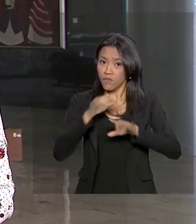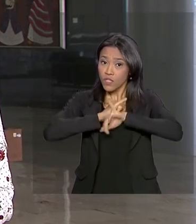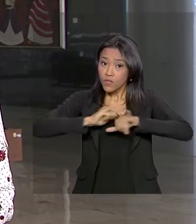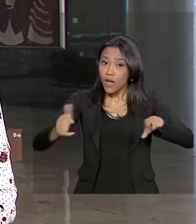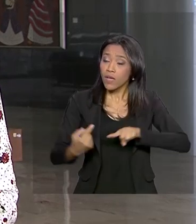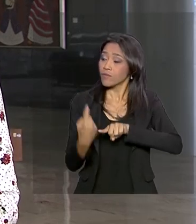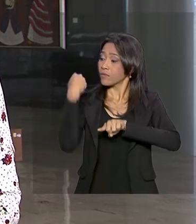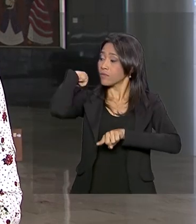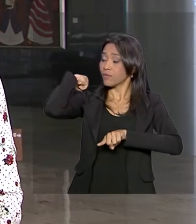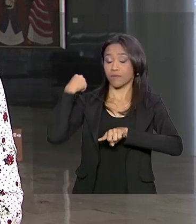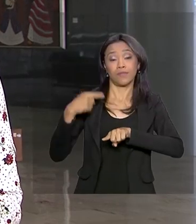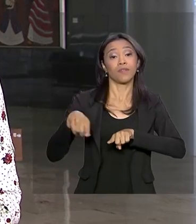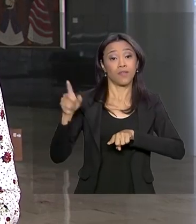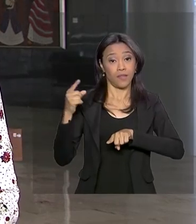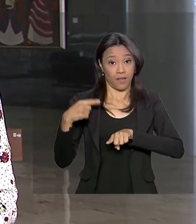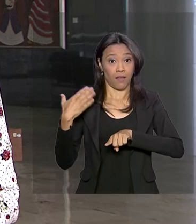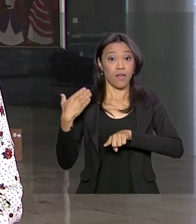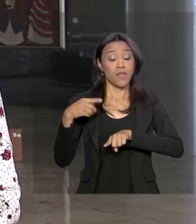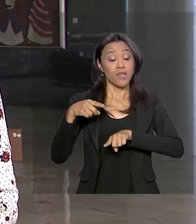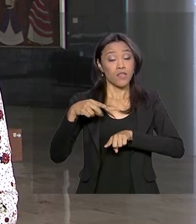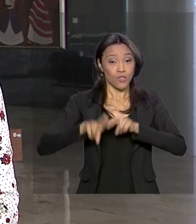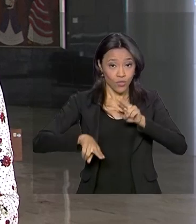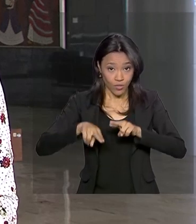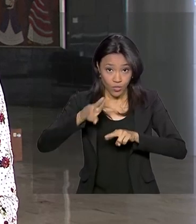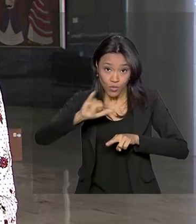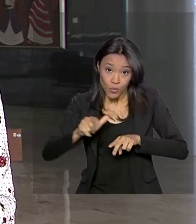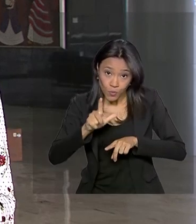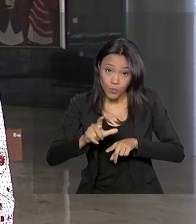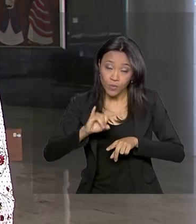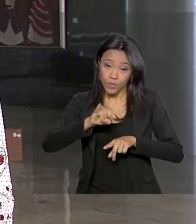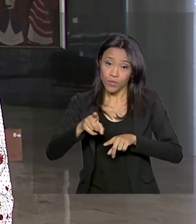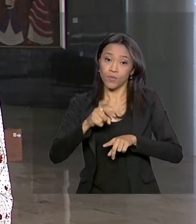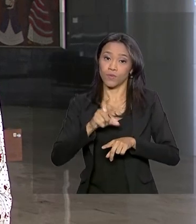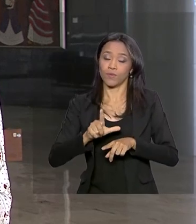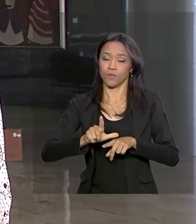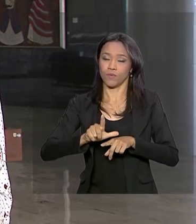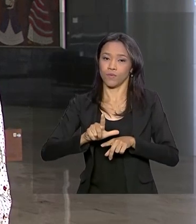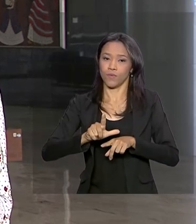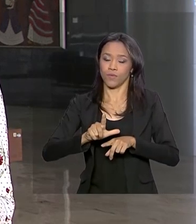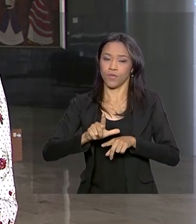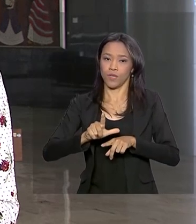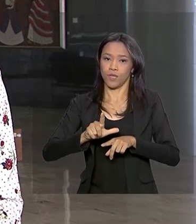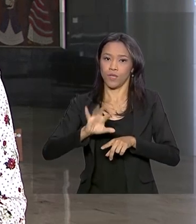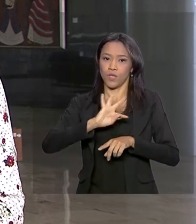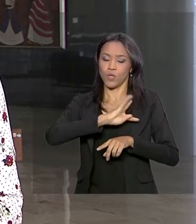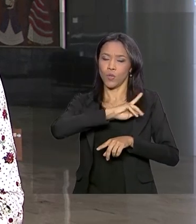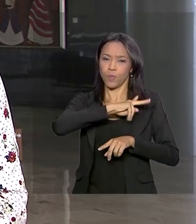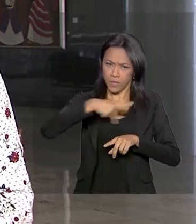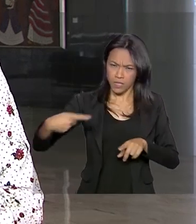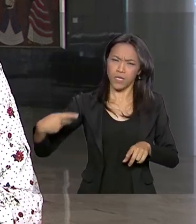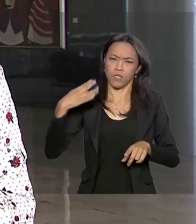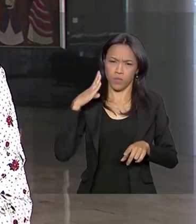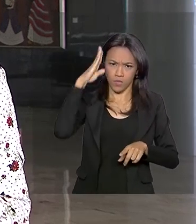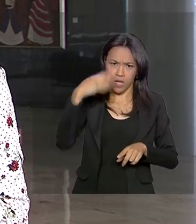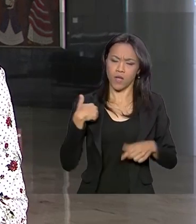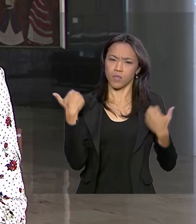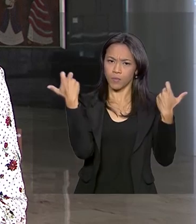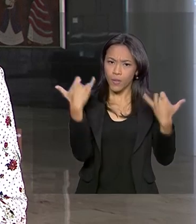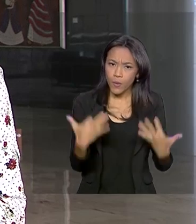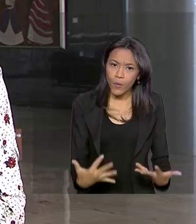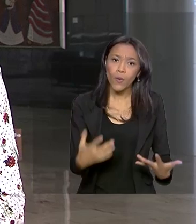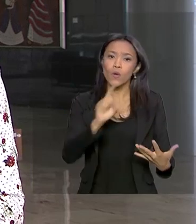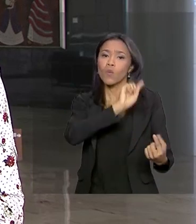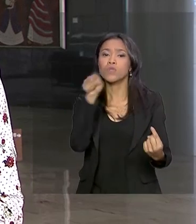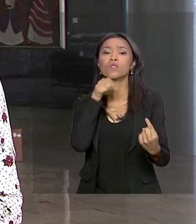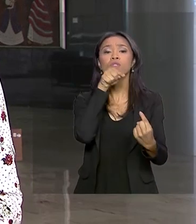e, à época, o presidente Jair Bolsonaro disse que a intenção do governo ao liberar esse